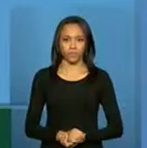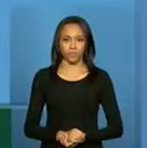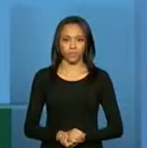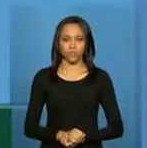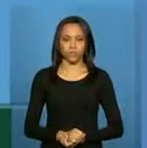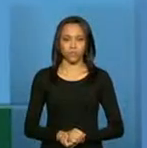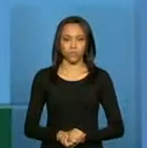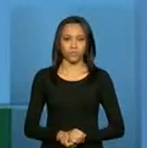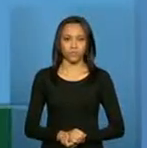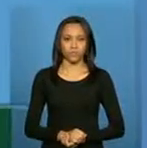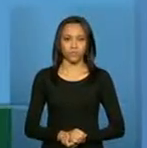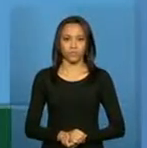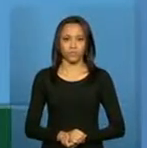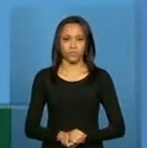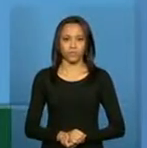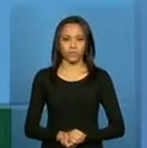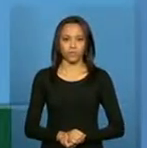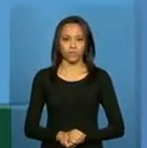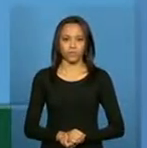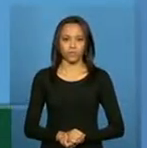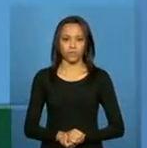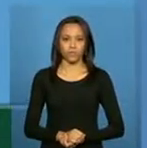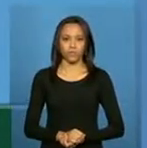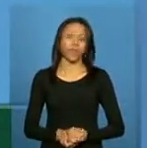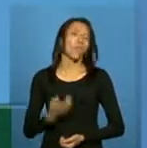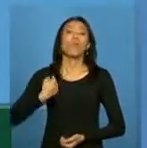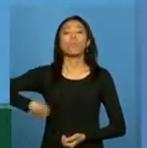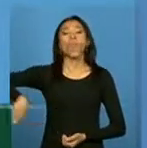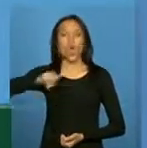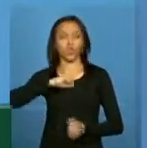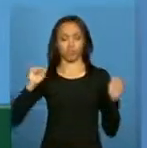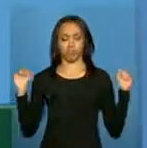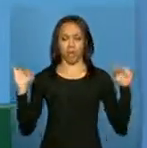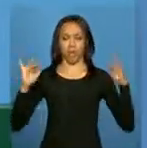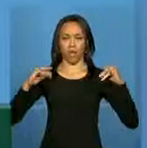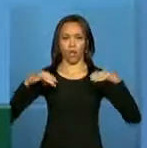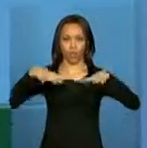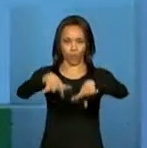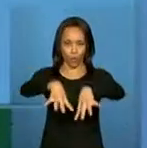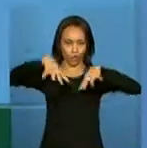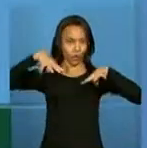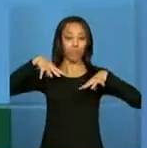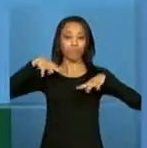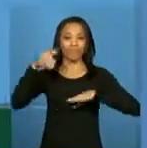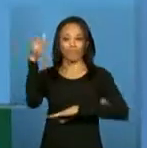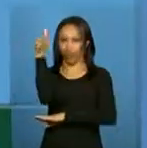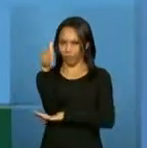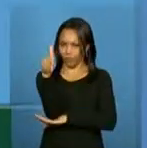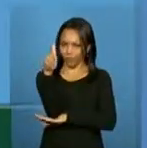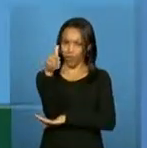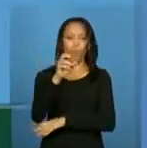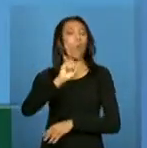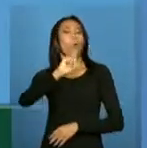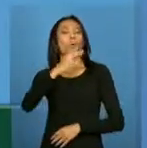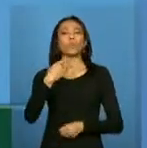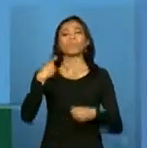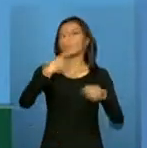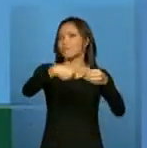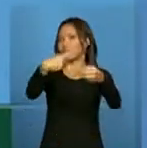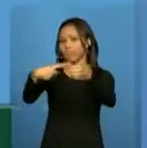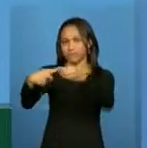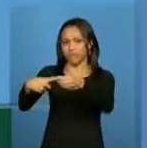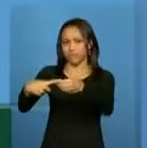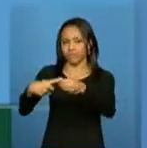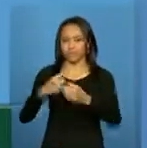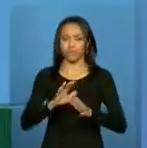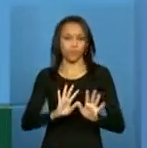no auditorium of any hotel. Nós não estamos aqui num auditório de um hotel. No city. Não estamos numa cidade apenas. Or no